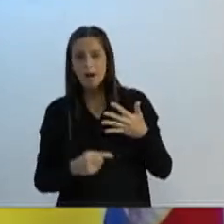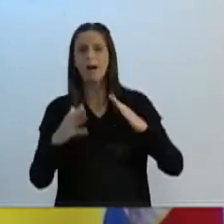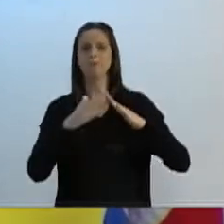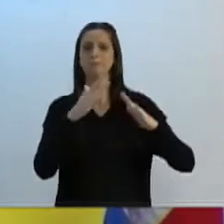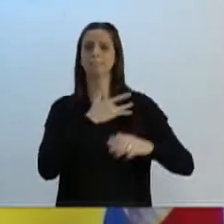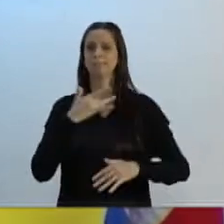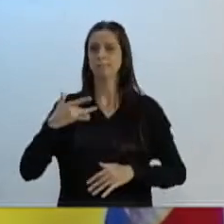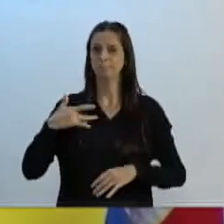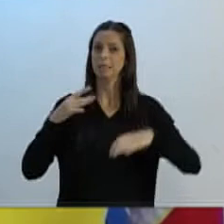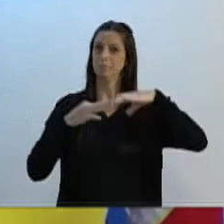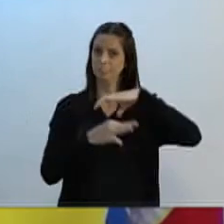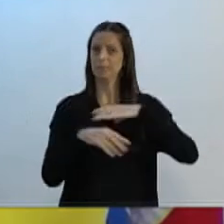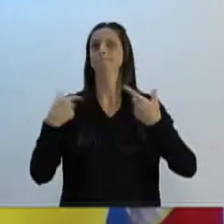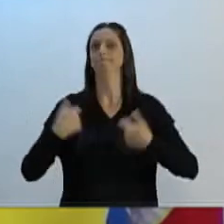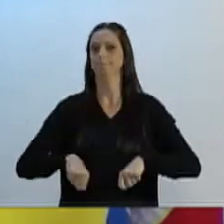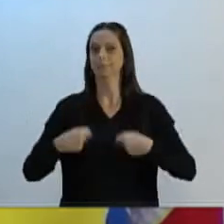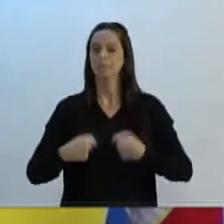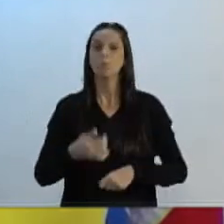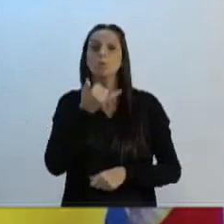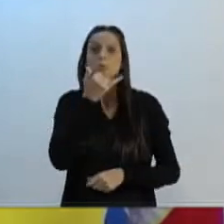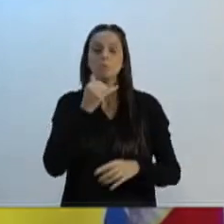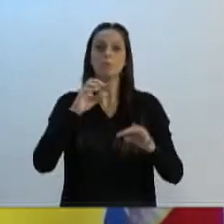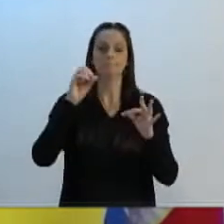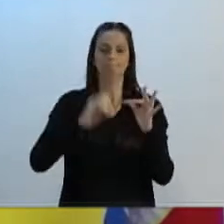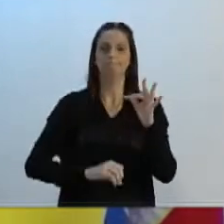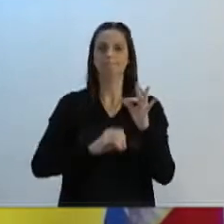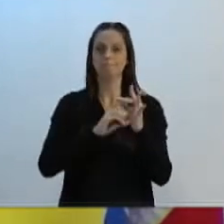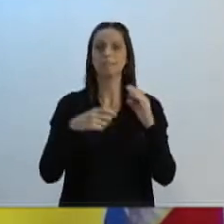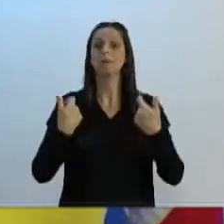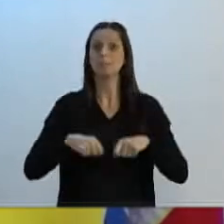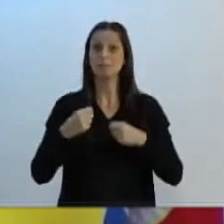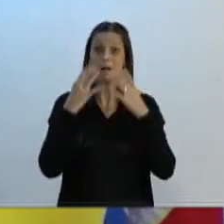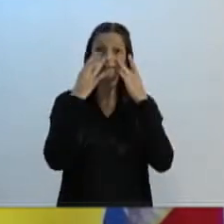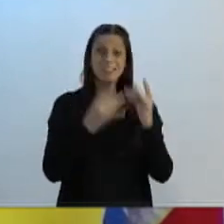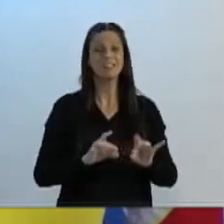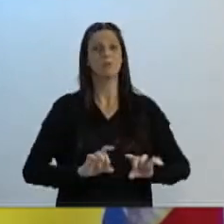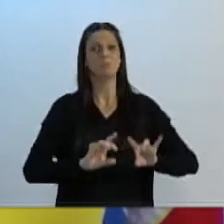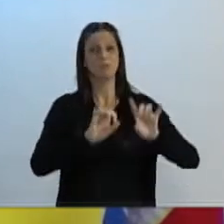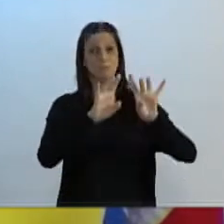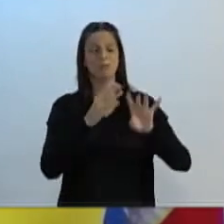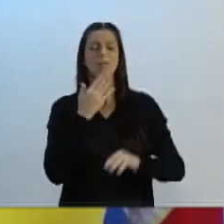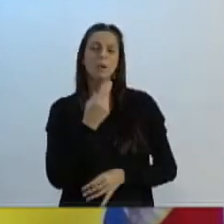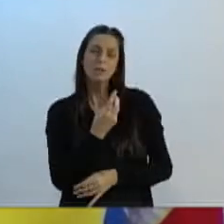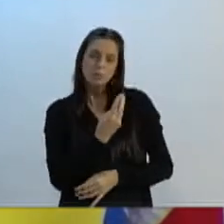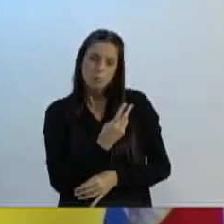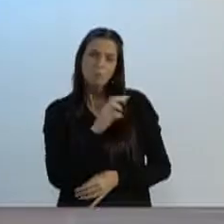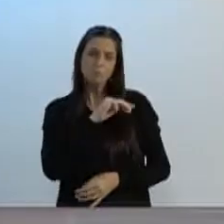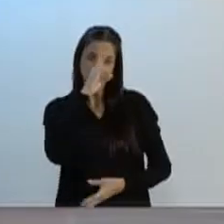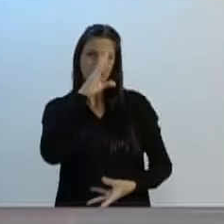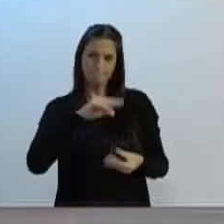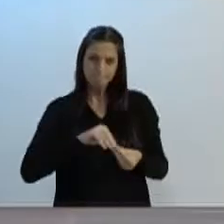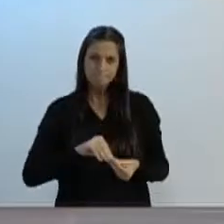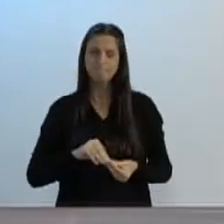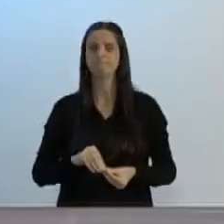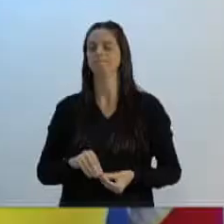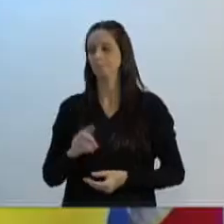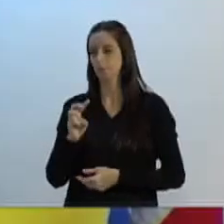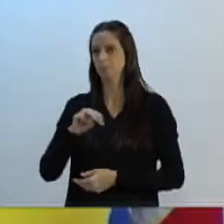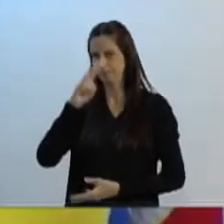nós precisamos aí secretário de saúde governo dá uma atenção especial seu presidente ficou saindo mais dois minutos dois minutos